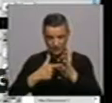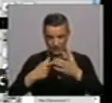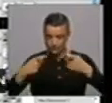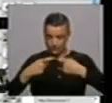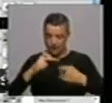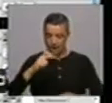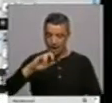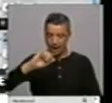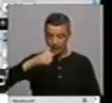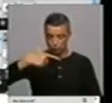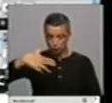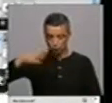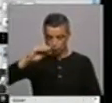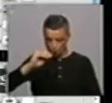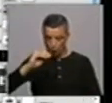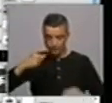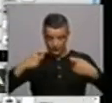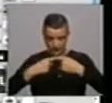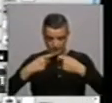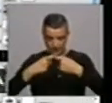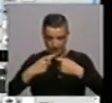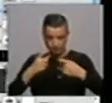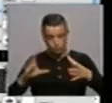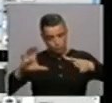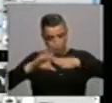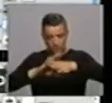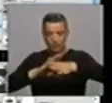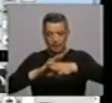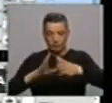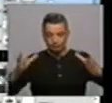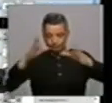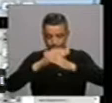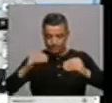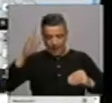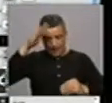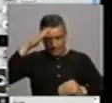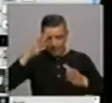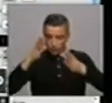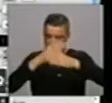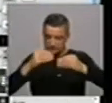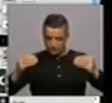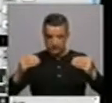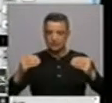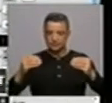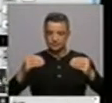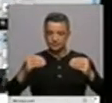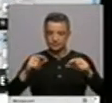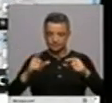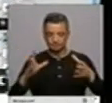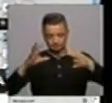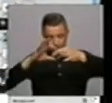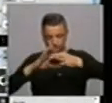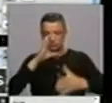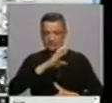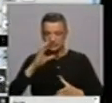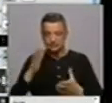que encontra galáxias e estrelas, aplicar em espécies em vias de extinção. É mais uma das provas da sinergia extraordinária da astronomia com outras ciências.